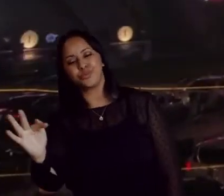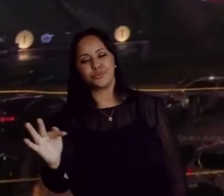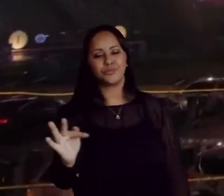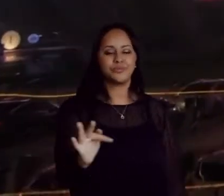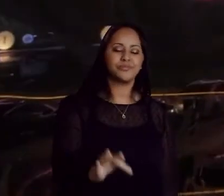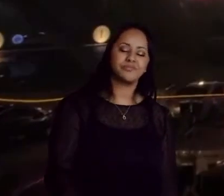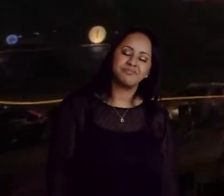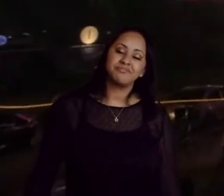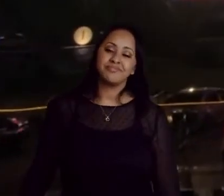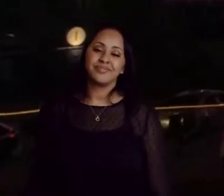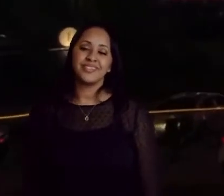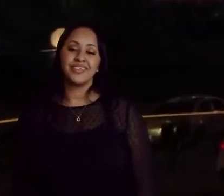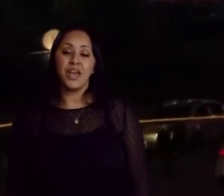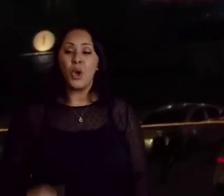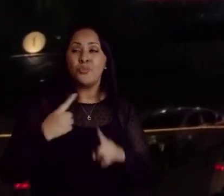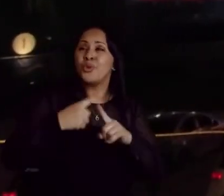amanhã,